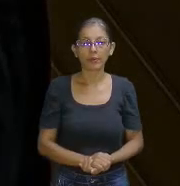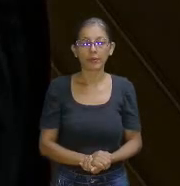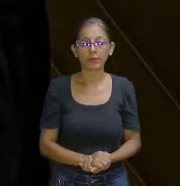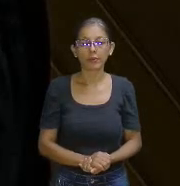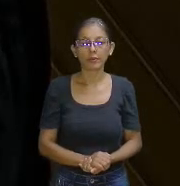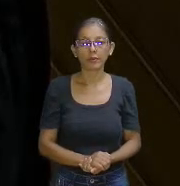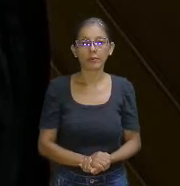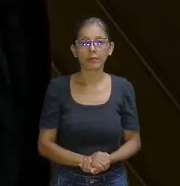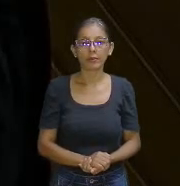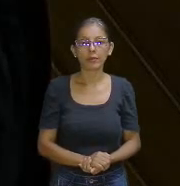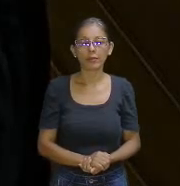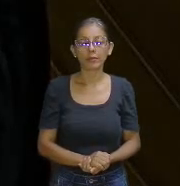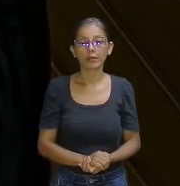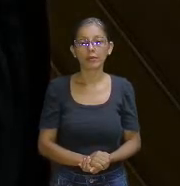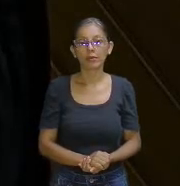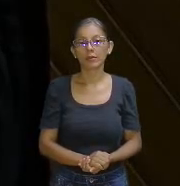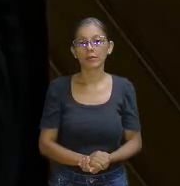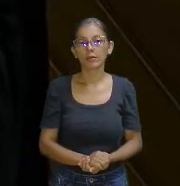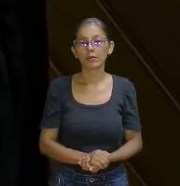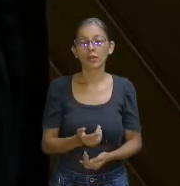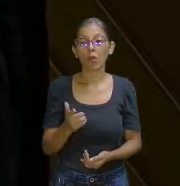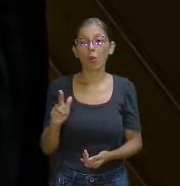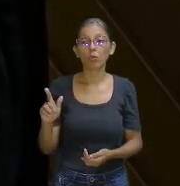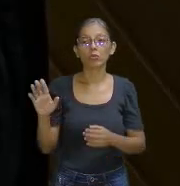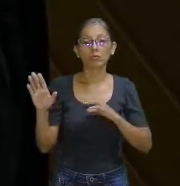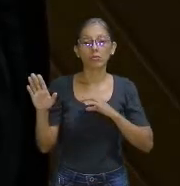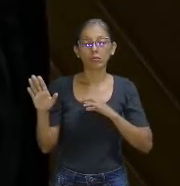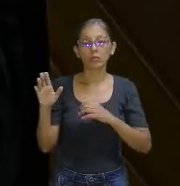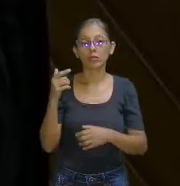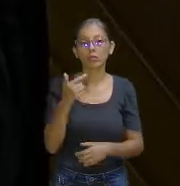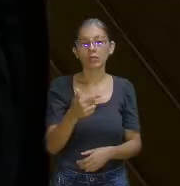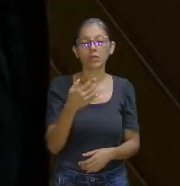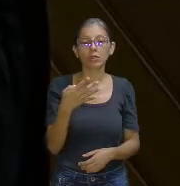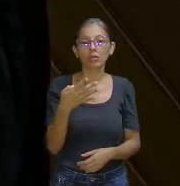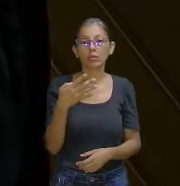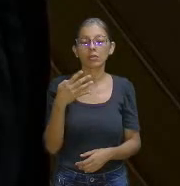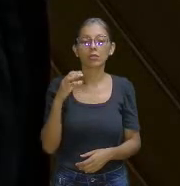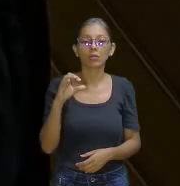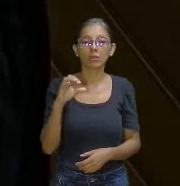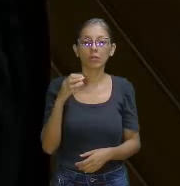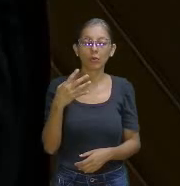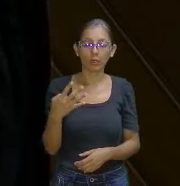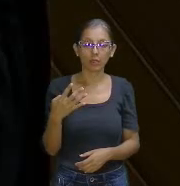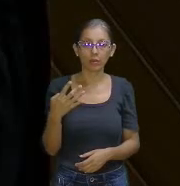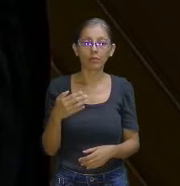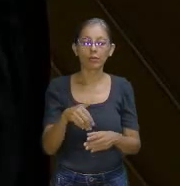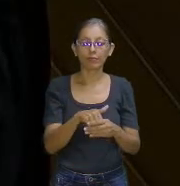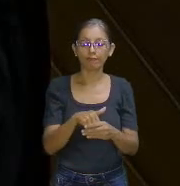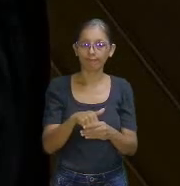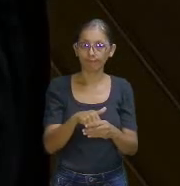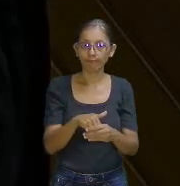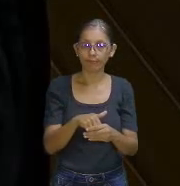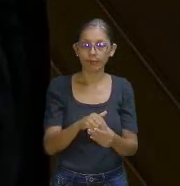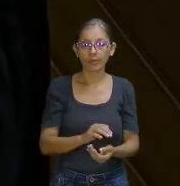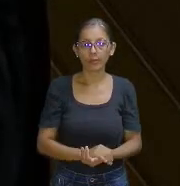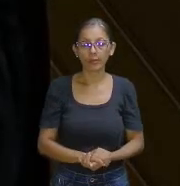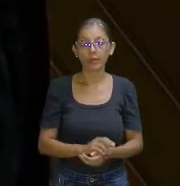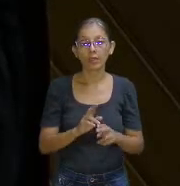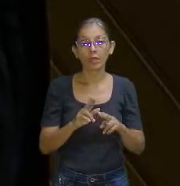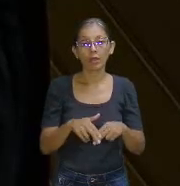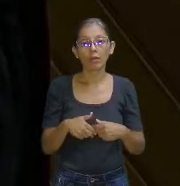dos Anjos, alcançou 244 votos. Neste contexto, a votação recebida pelas candidatas não pode ser